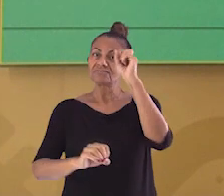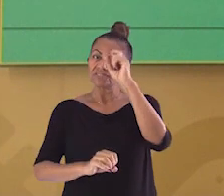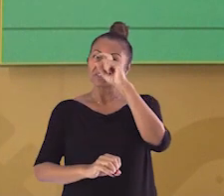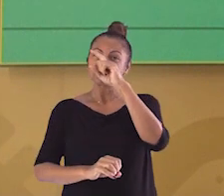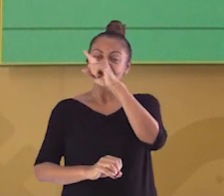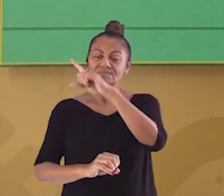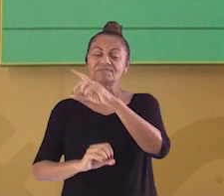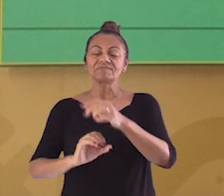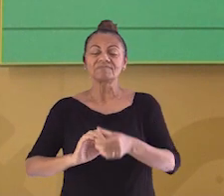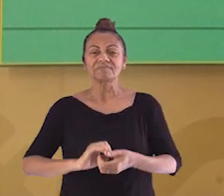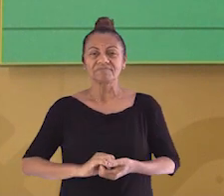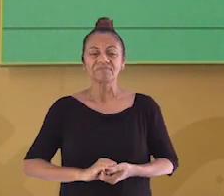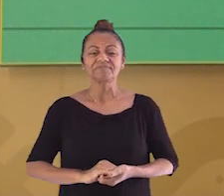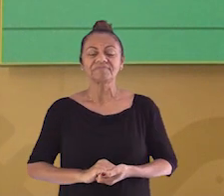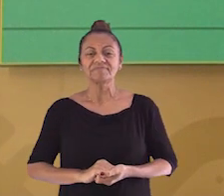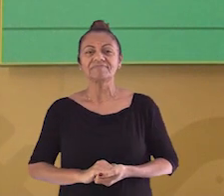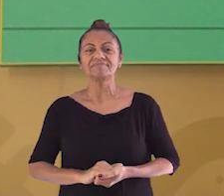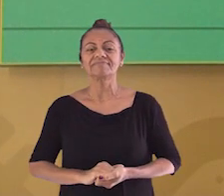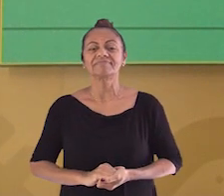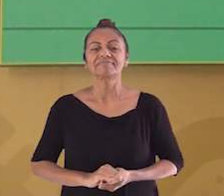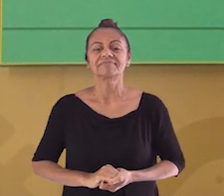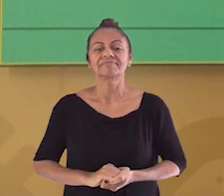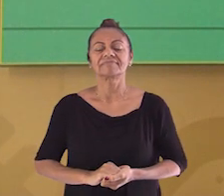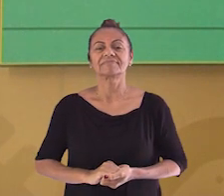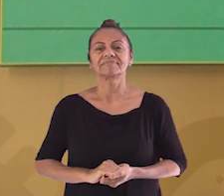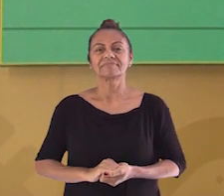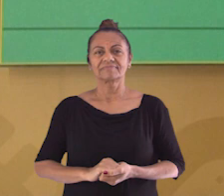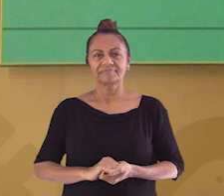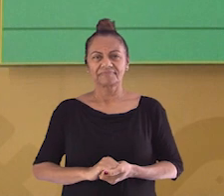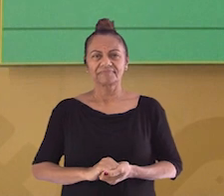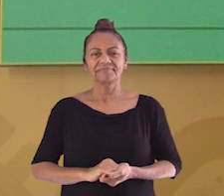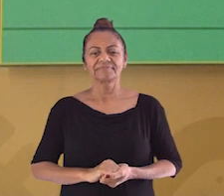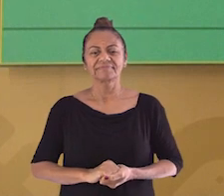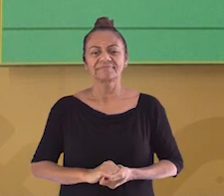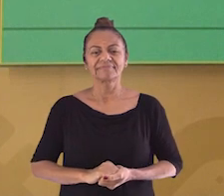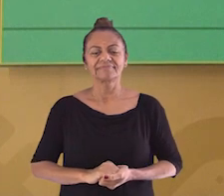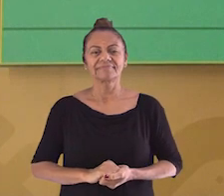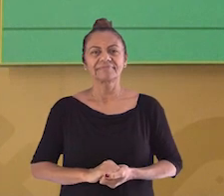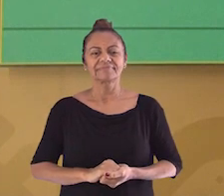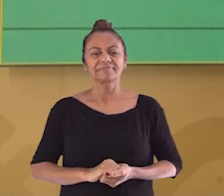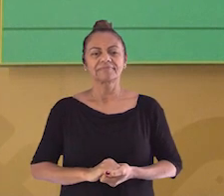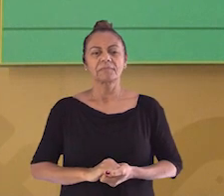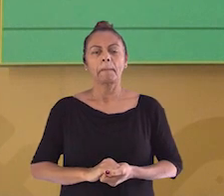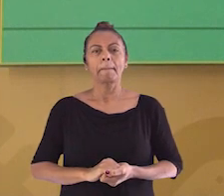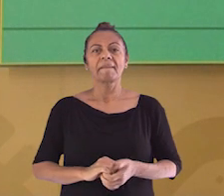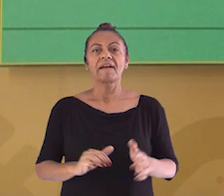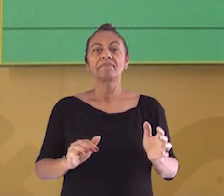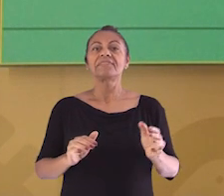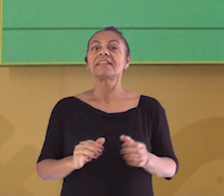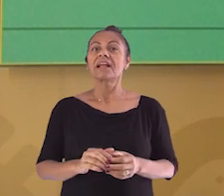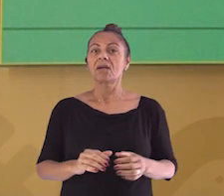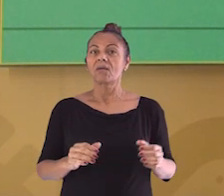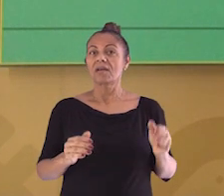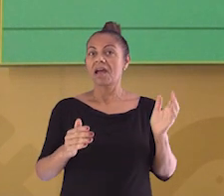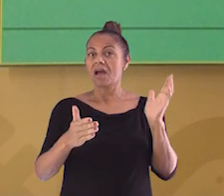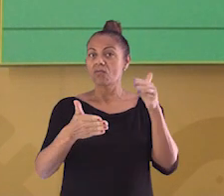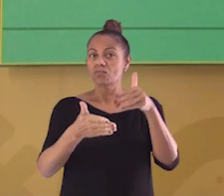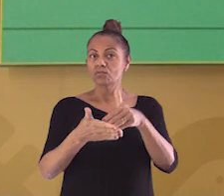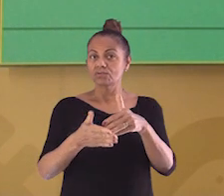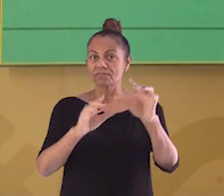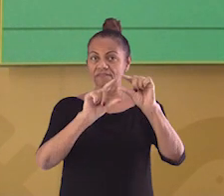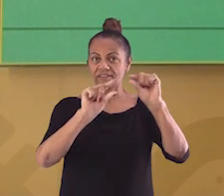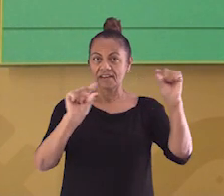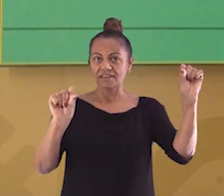teriam dificuldade na atualidade para se adaptarem à vida sem isso nas grandes cidades. E a última frase